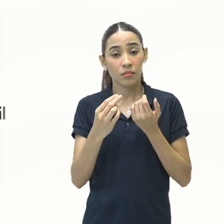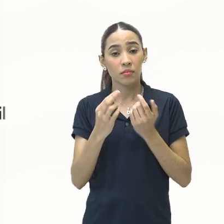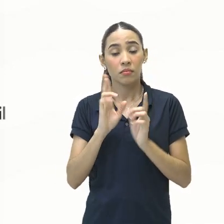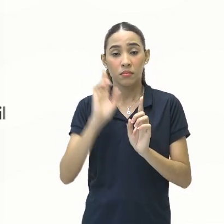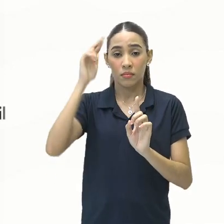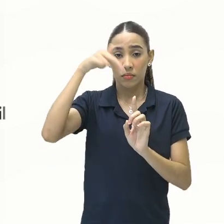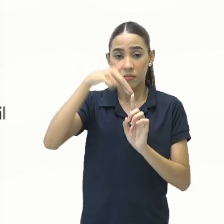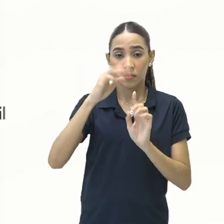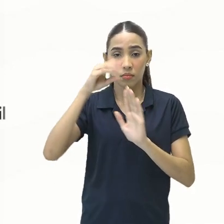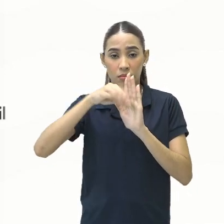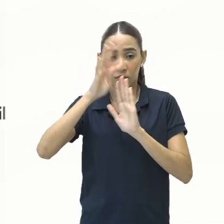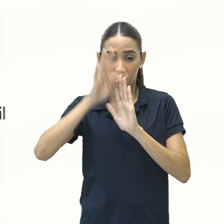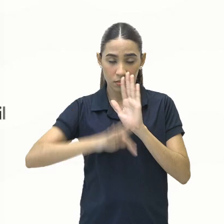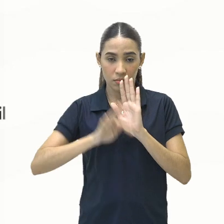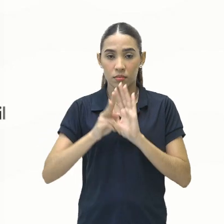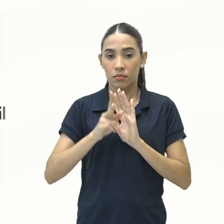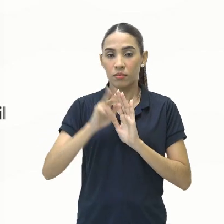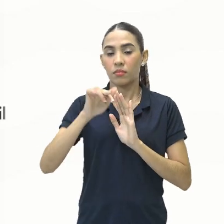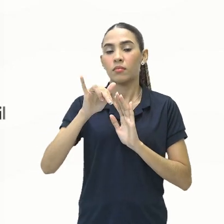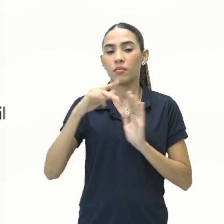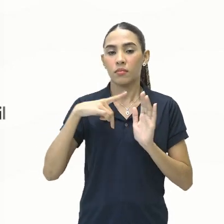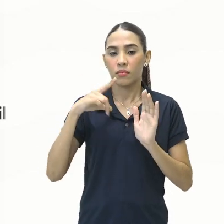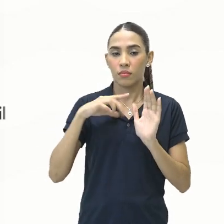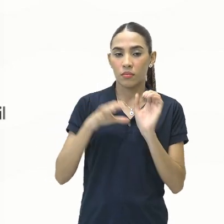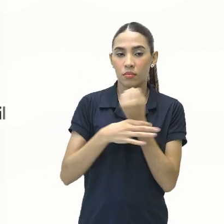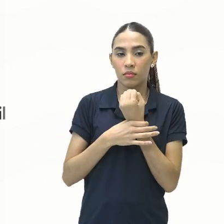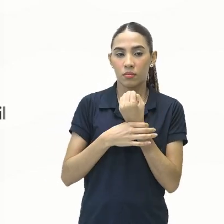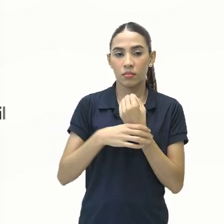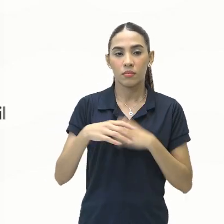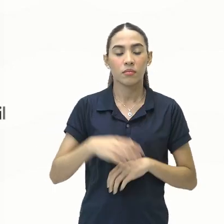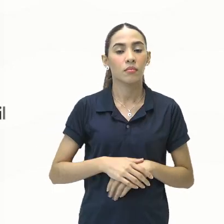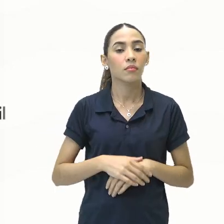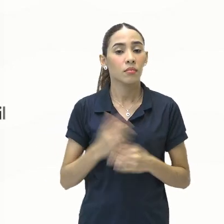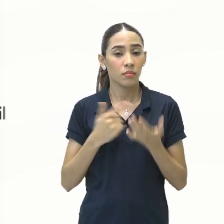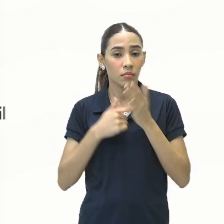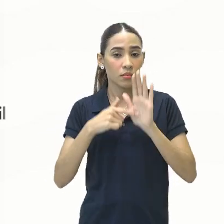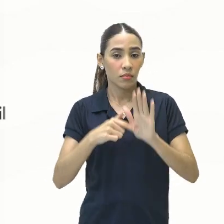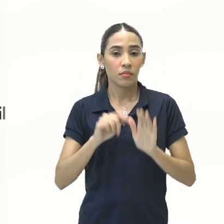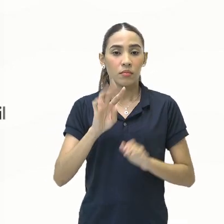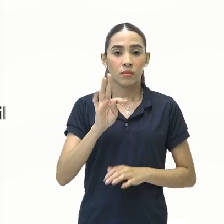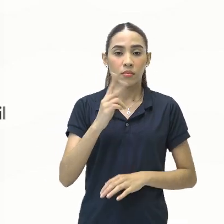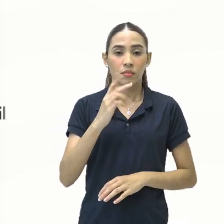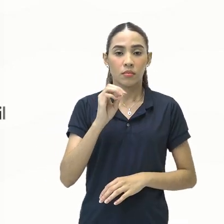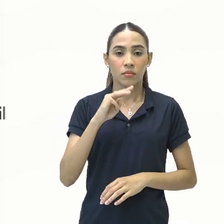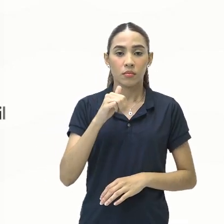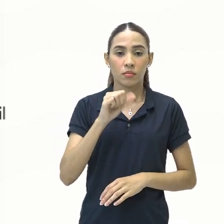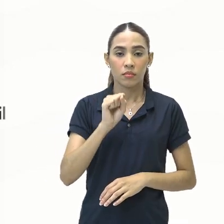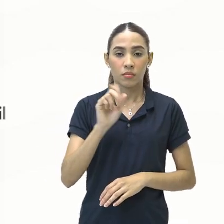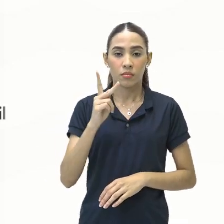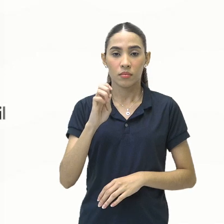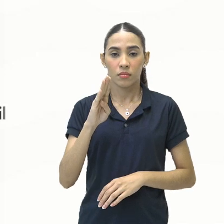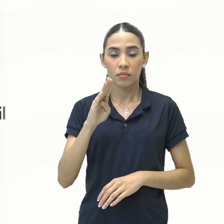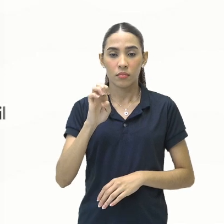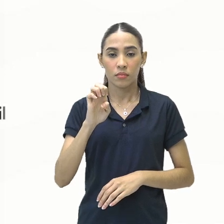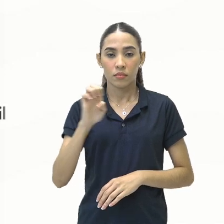argumento dele através da citação de autoridade. Ele trouxe Thomas Hobbes que fala sobre guerra,